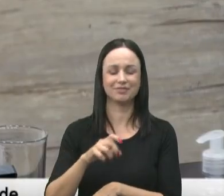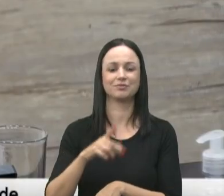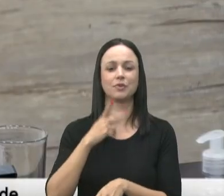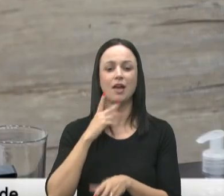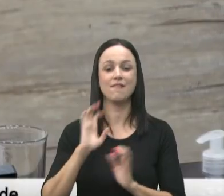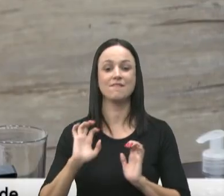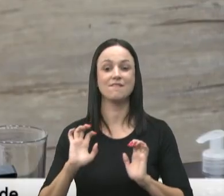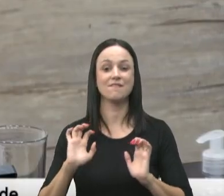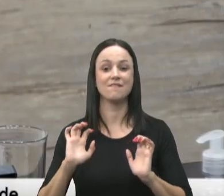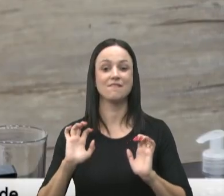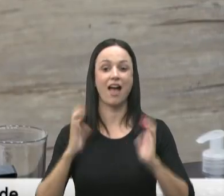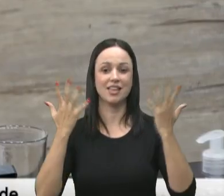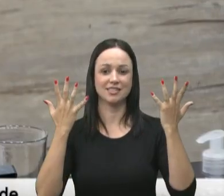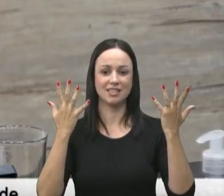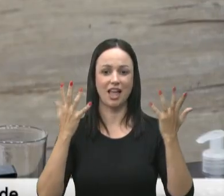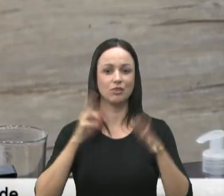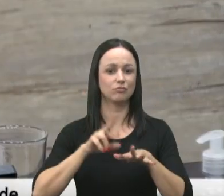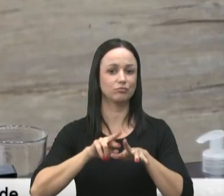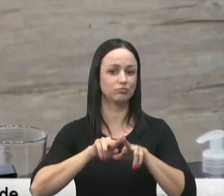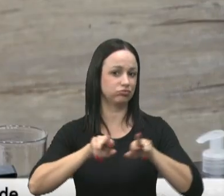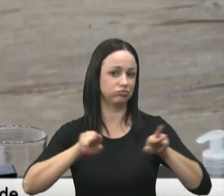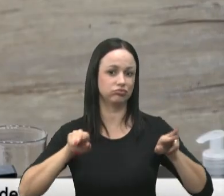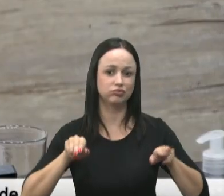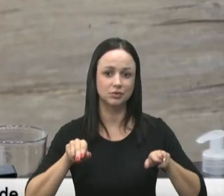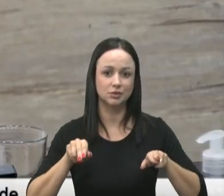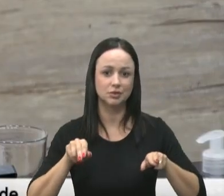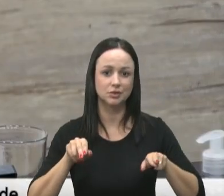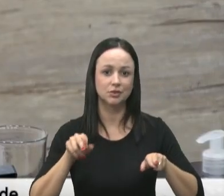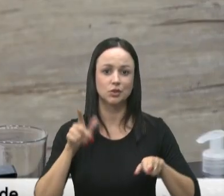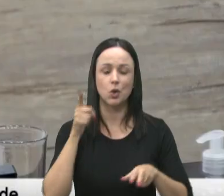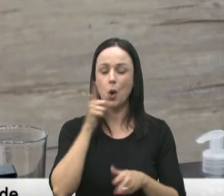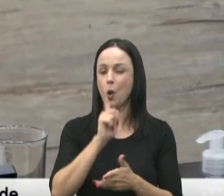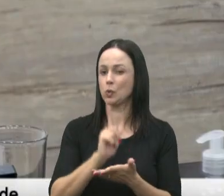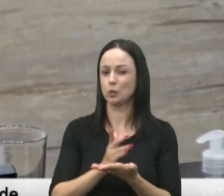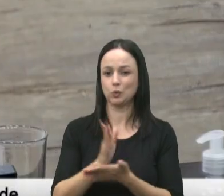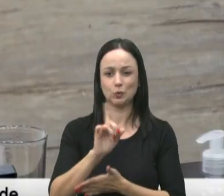diversidade, não conseguiu ser deferida.